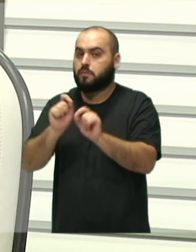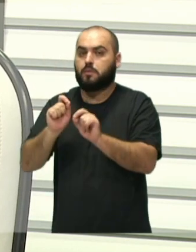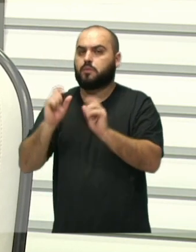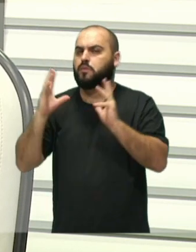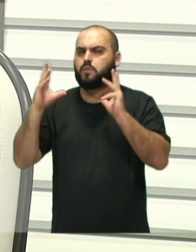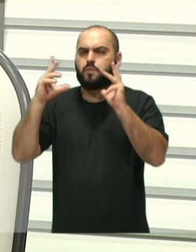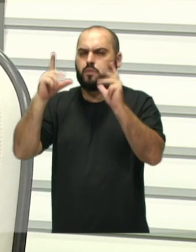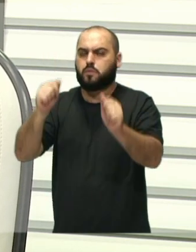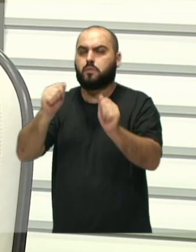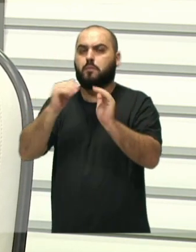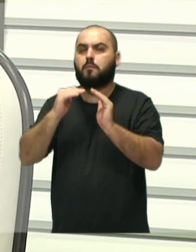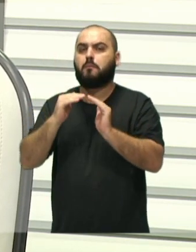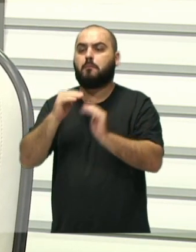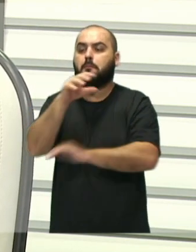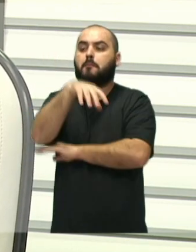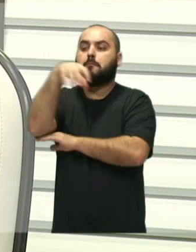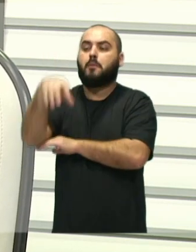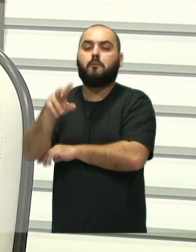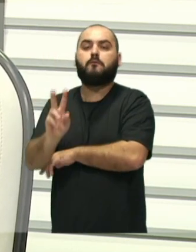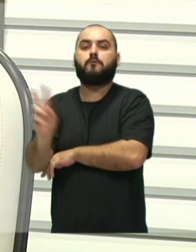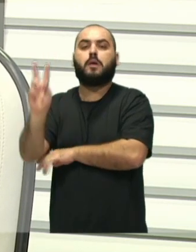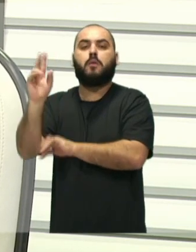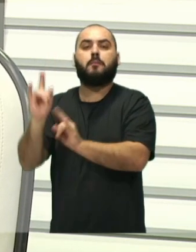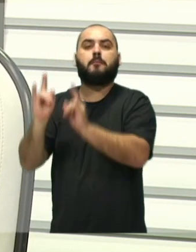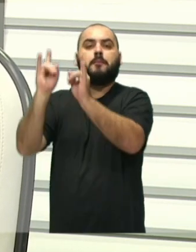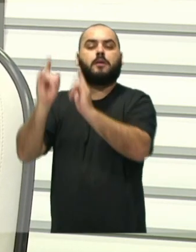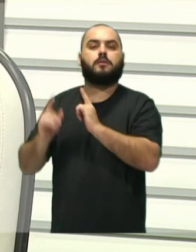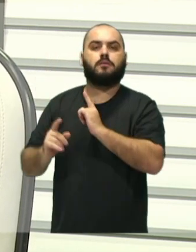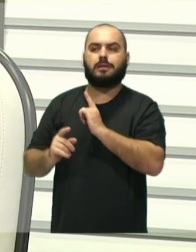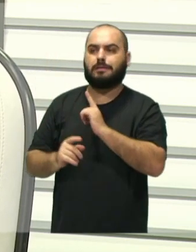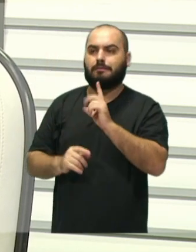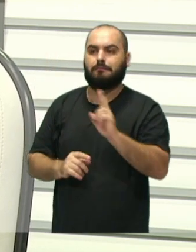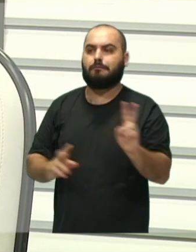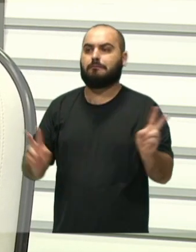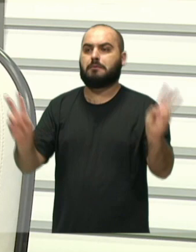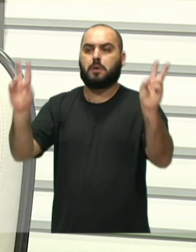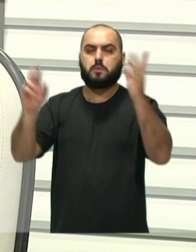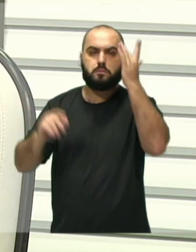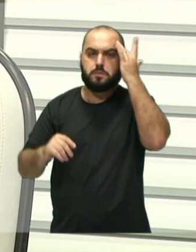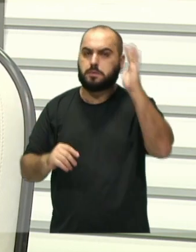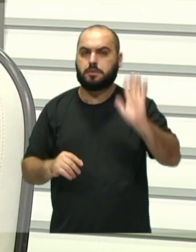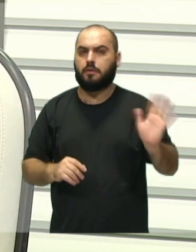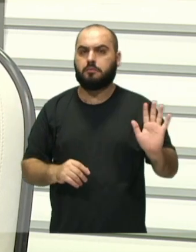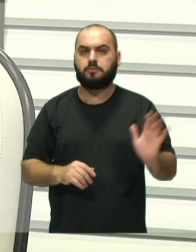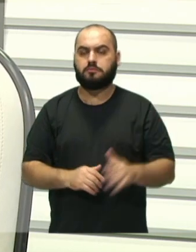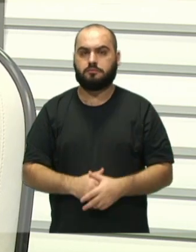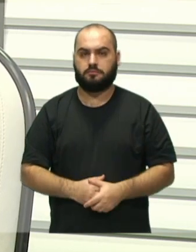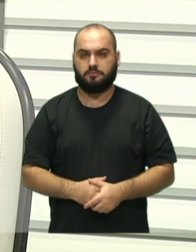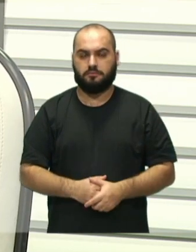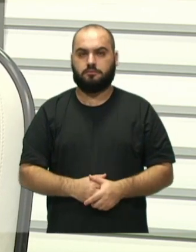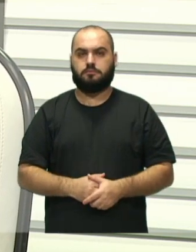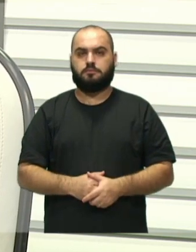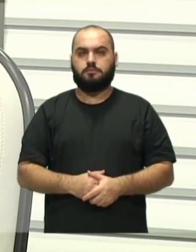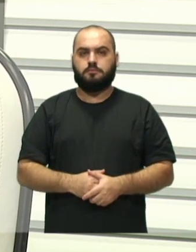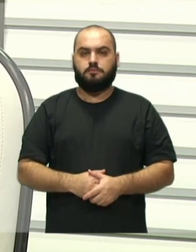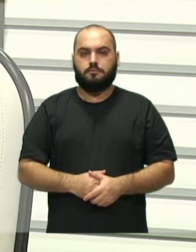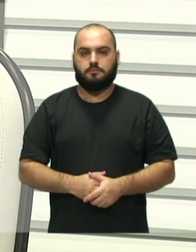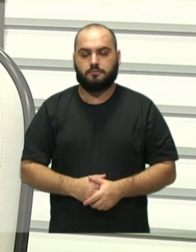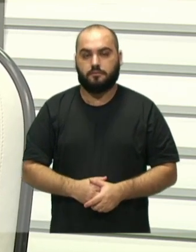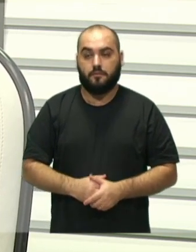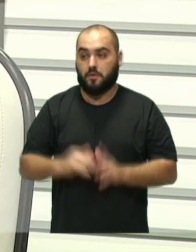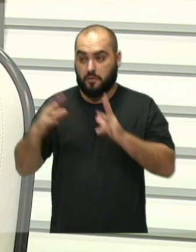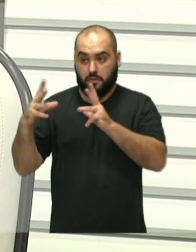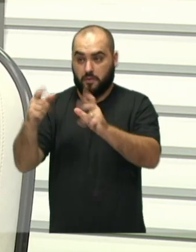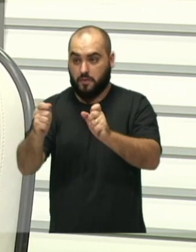patrimônio instalado do porto o quanto isso é vale né do ponto de vista mesmo financeiro e Então essas